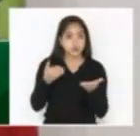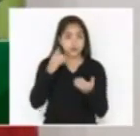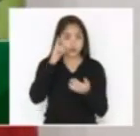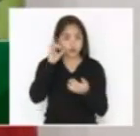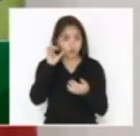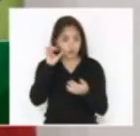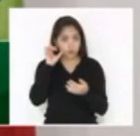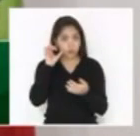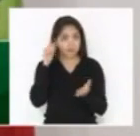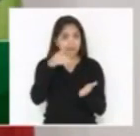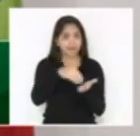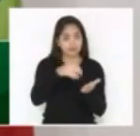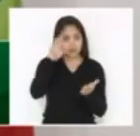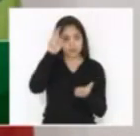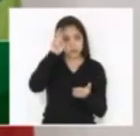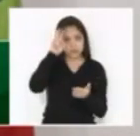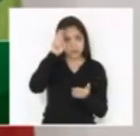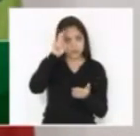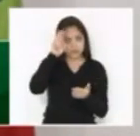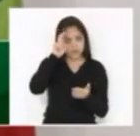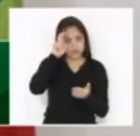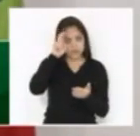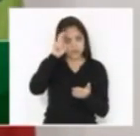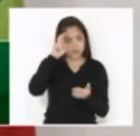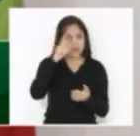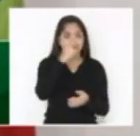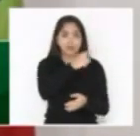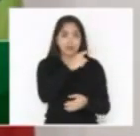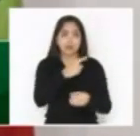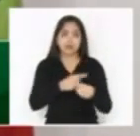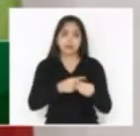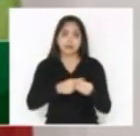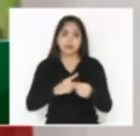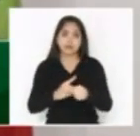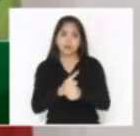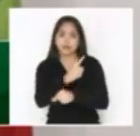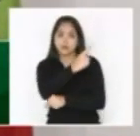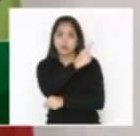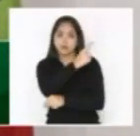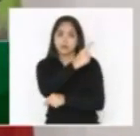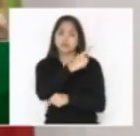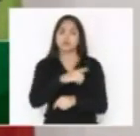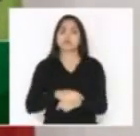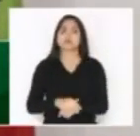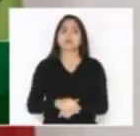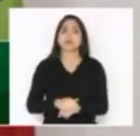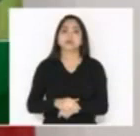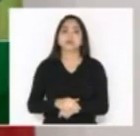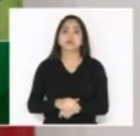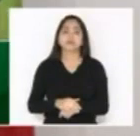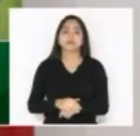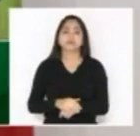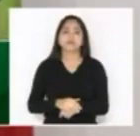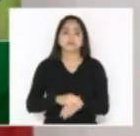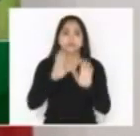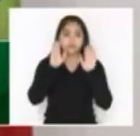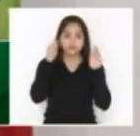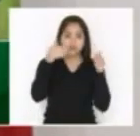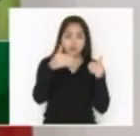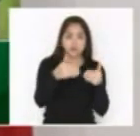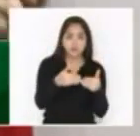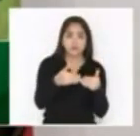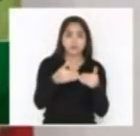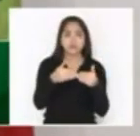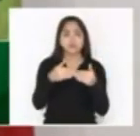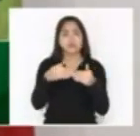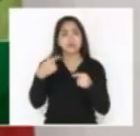até quinta-feira, eles vão estar reunidos para a convenção, que trata de